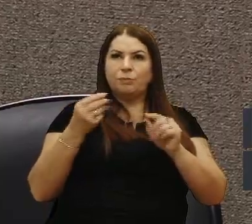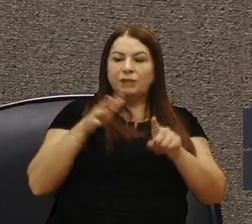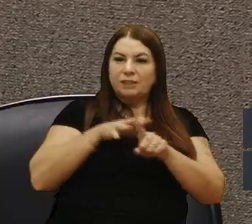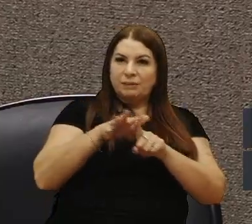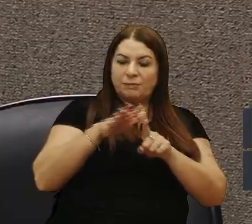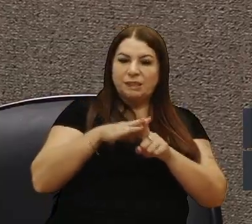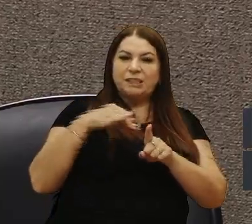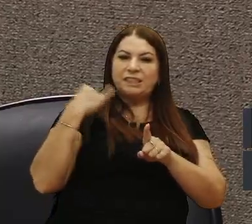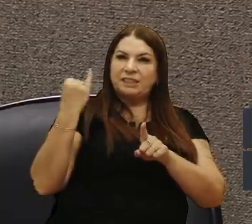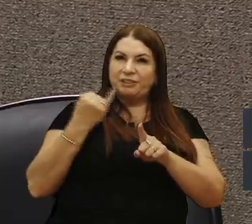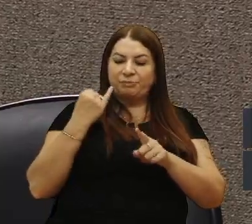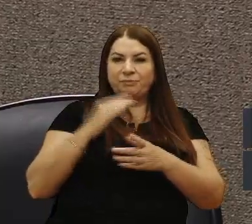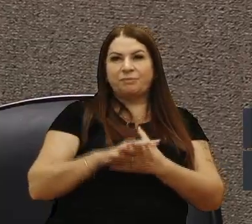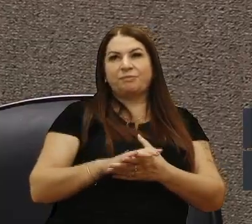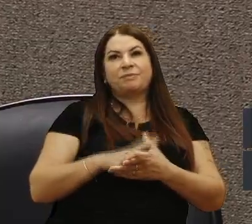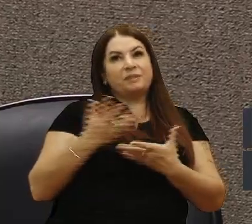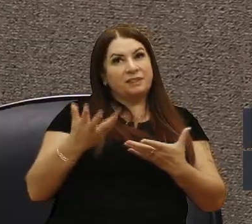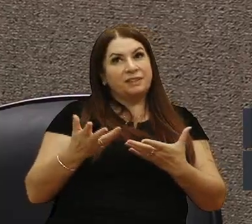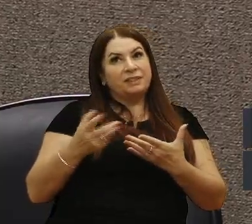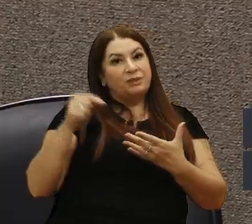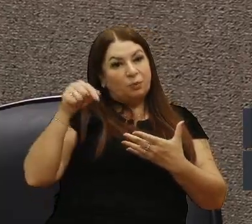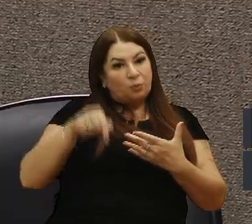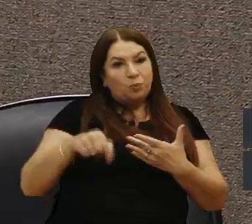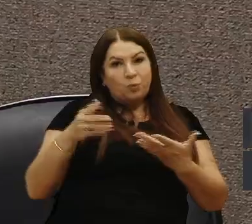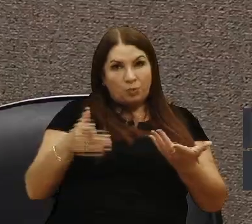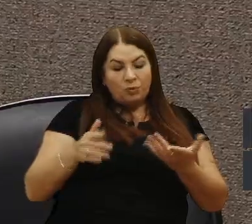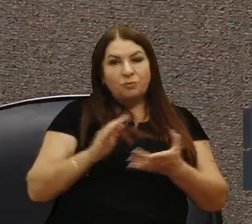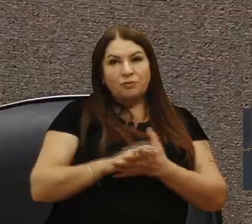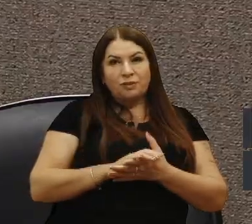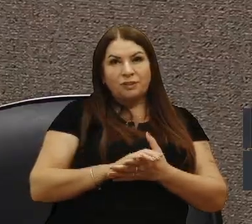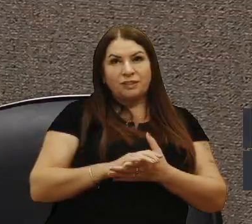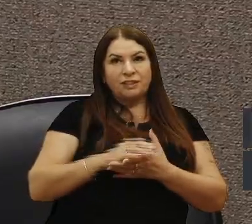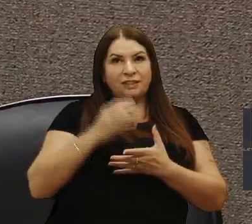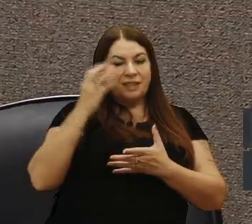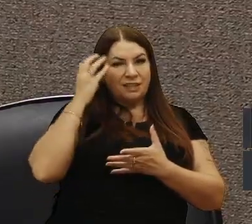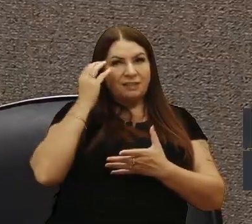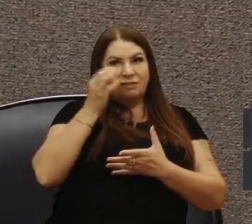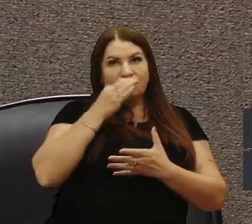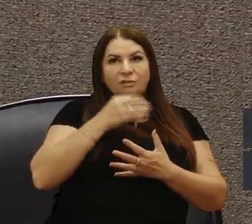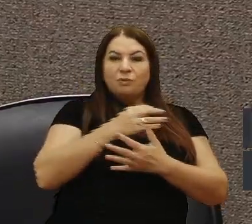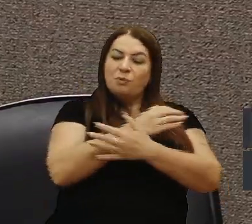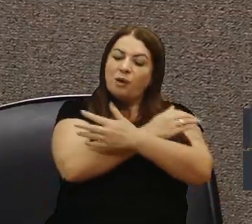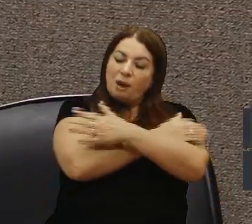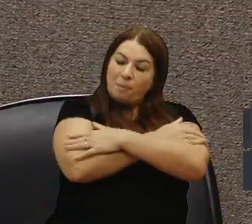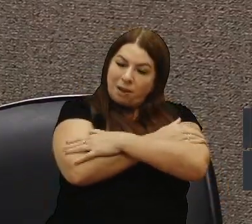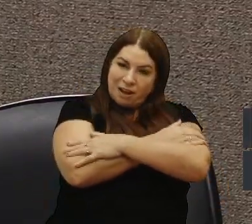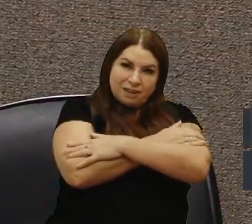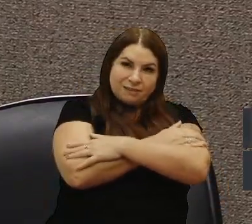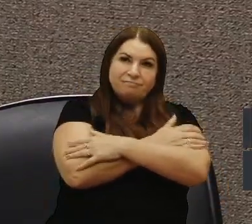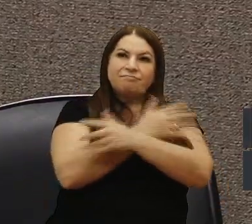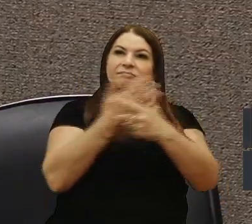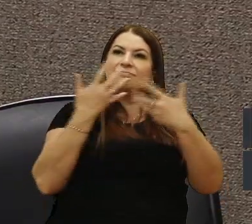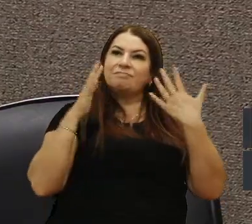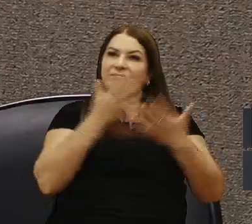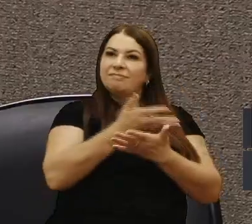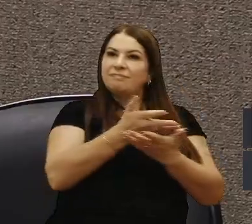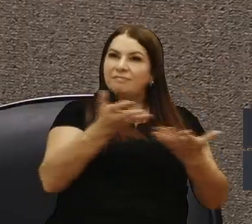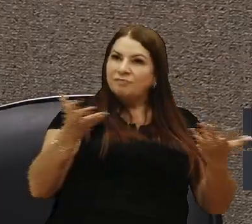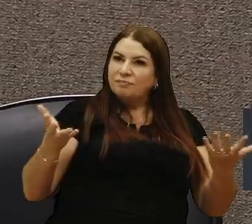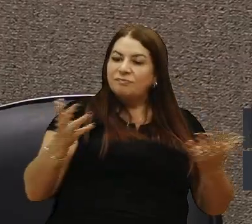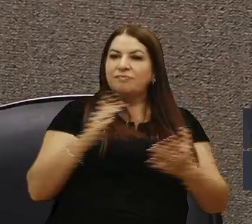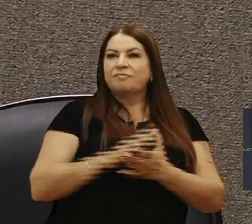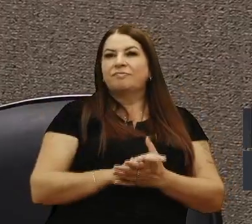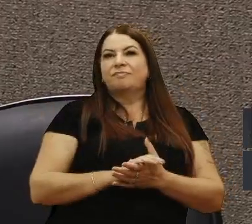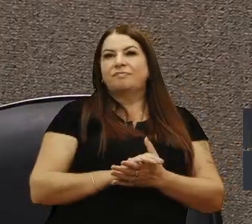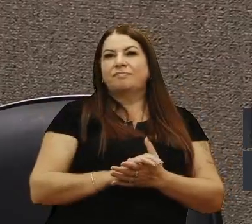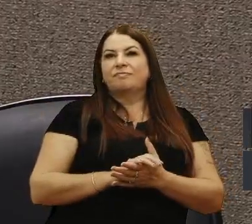demandas importantes. Então, aos que estão hoje na Rádio Caxias, um grande abraço, assim, parabéns a todos vocês.